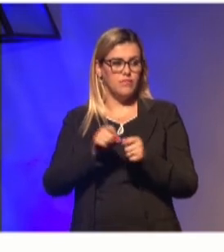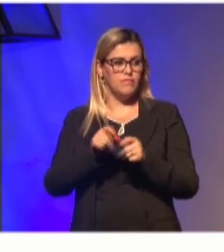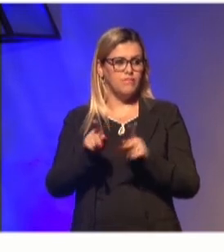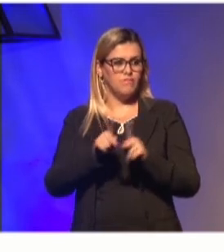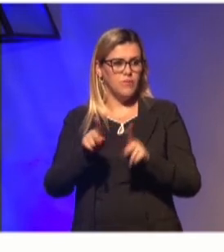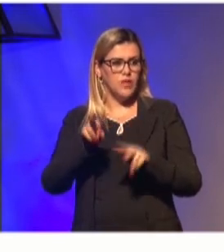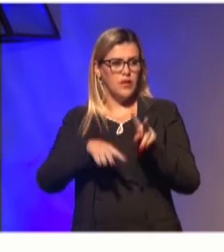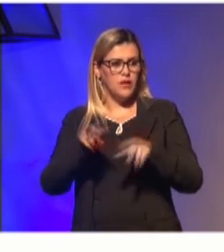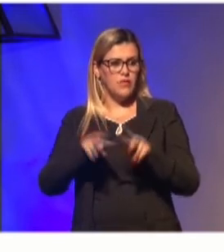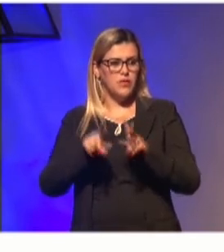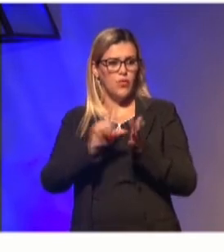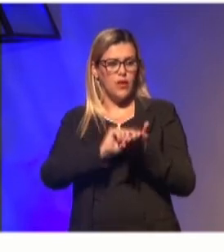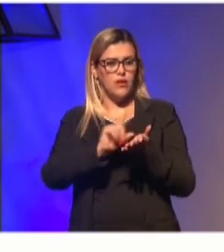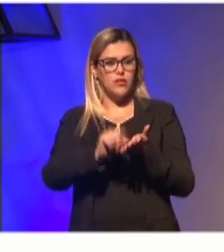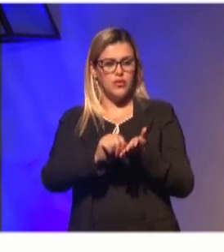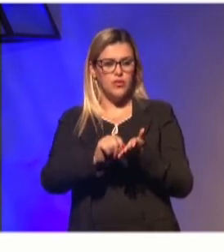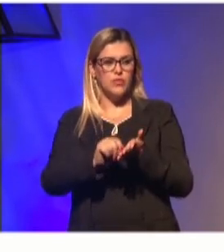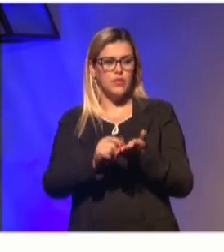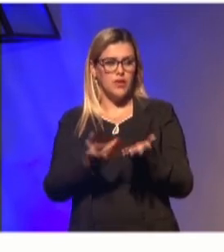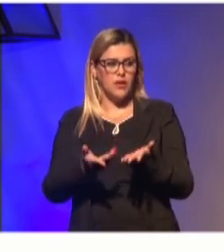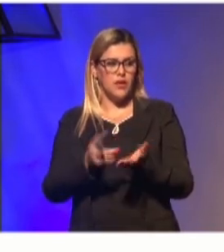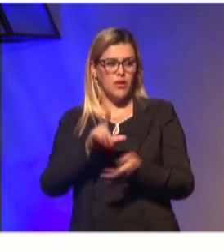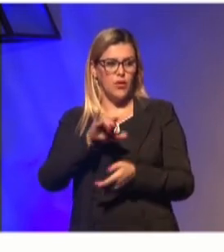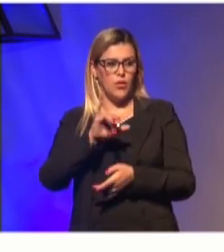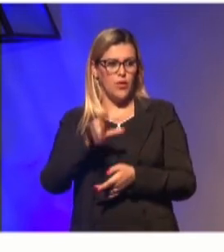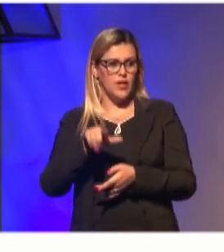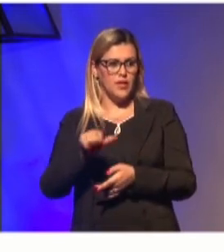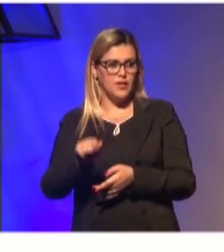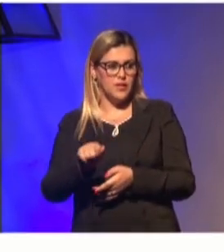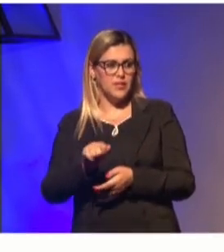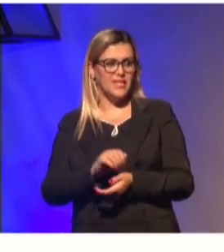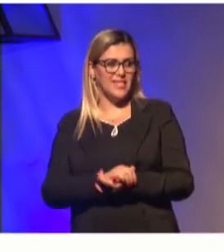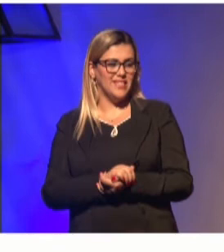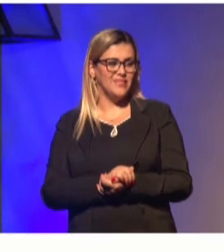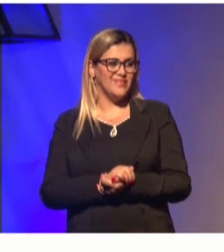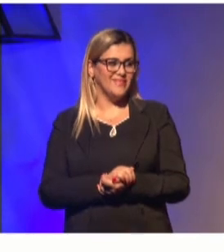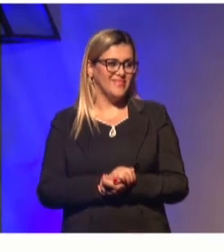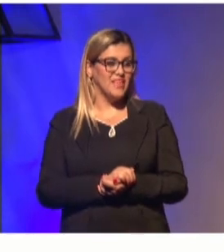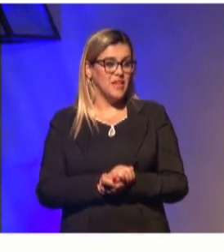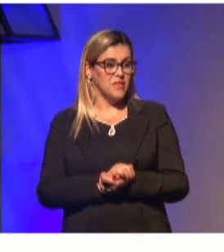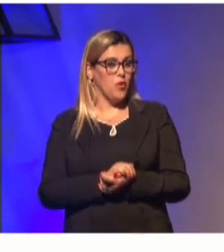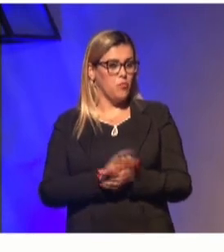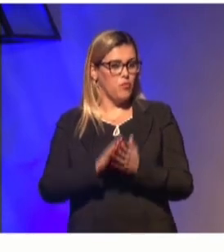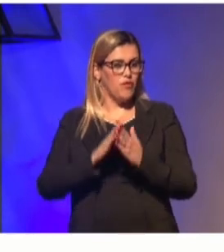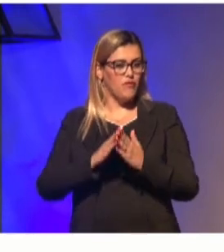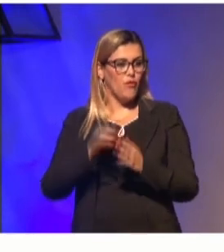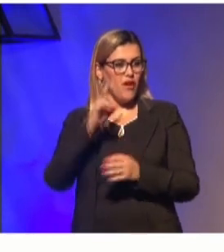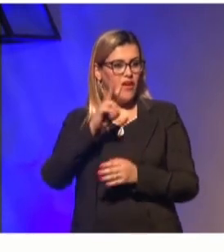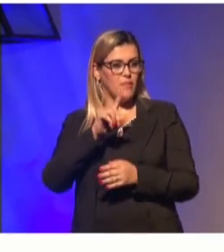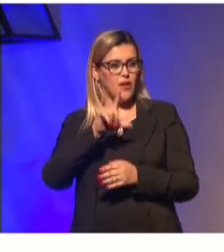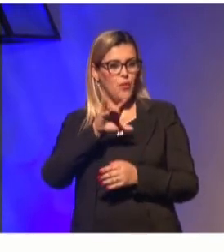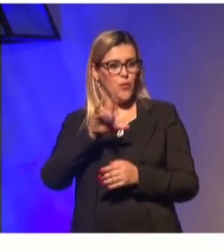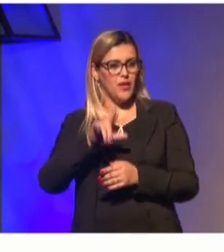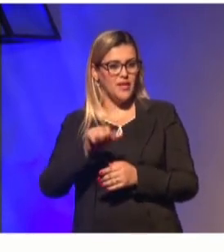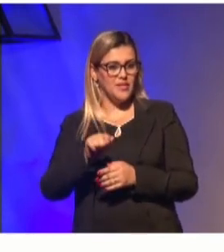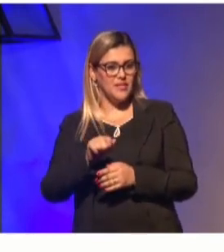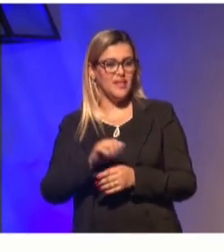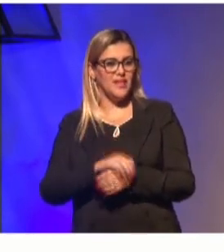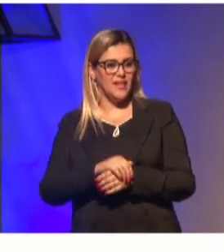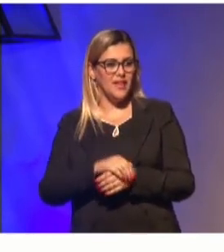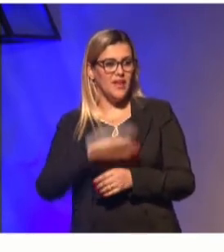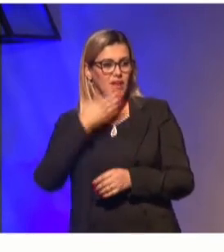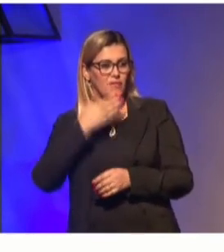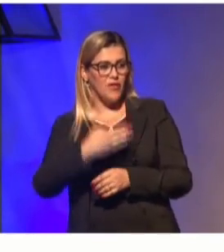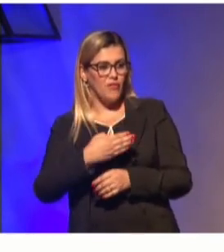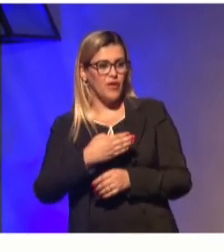com algum desses artigos, lembrem da Luísa, né? Eu tenho que levar leite para casa, então, por favor, ali, aquele parecer favorável,